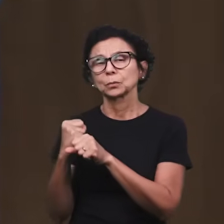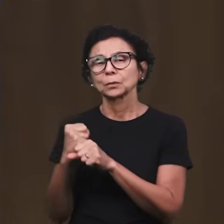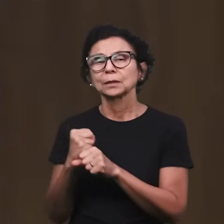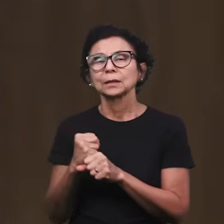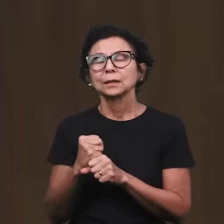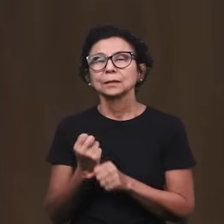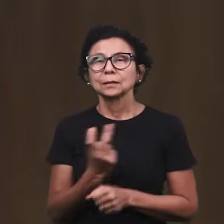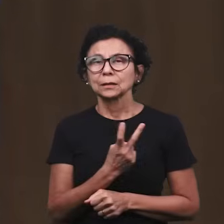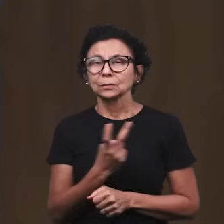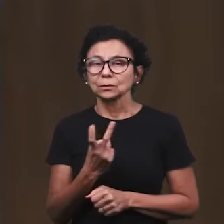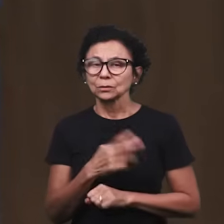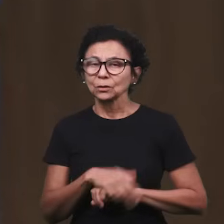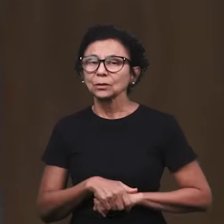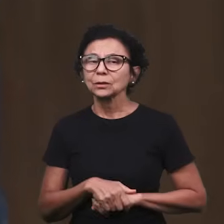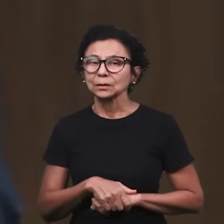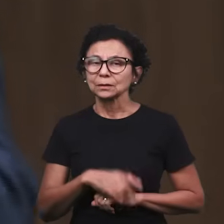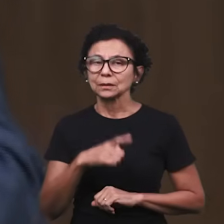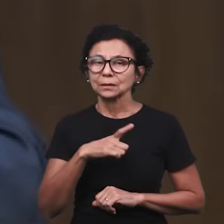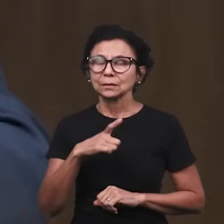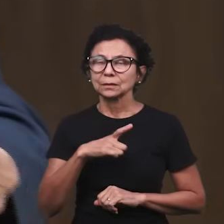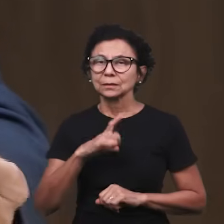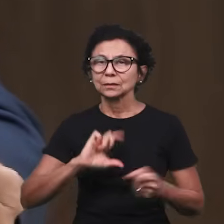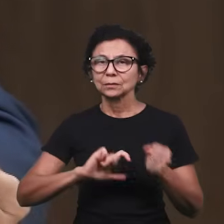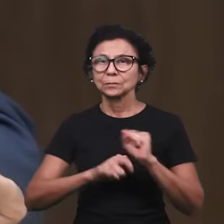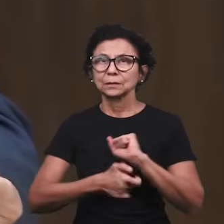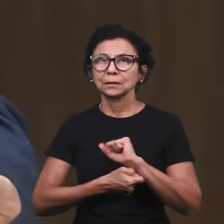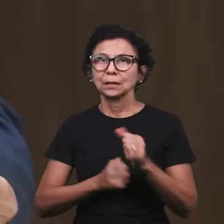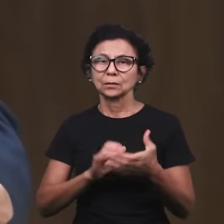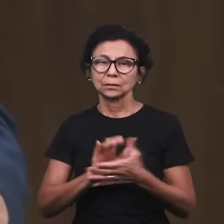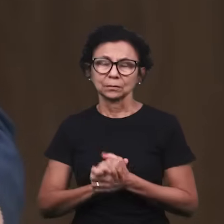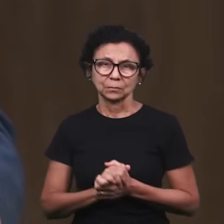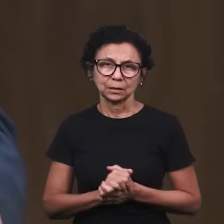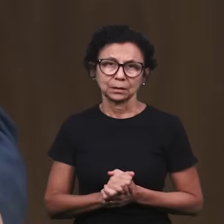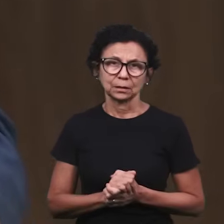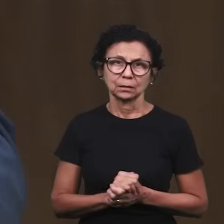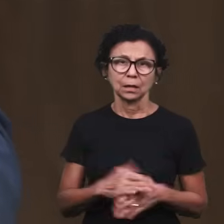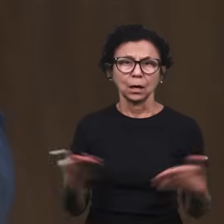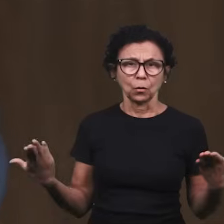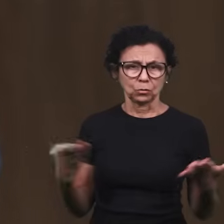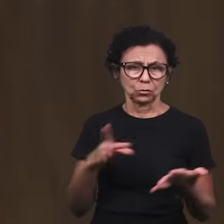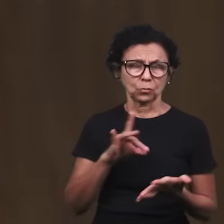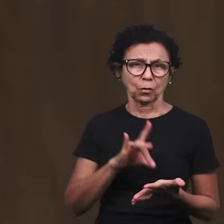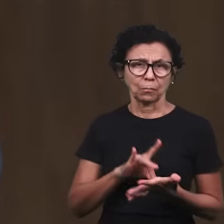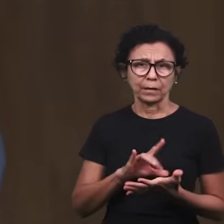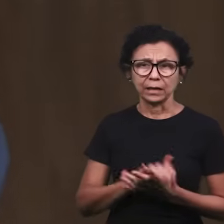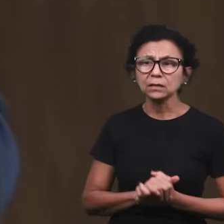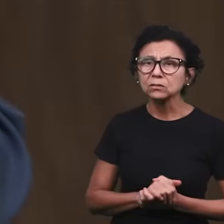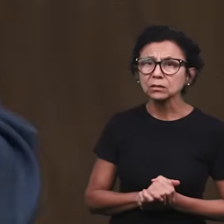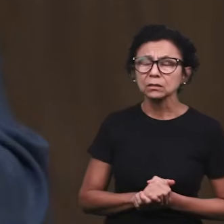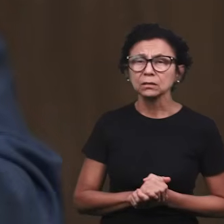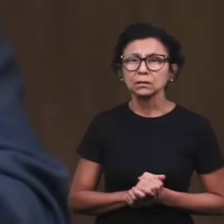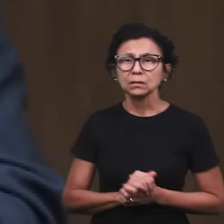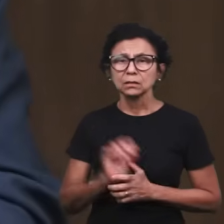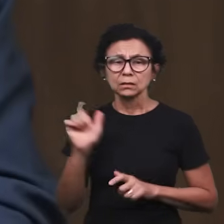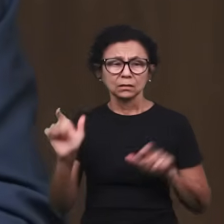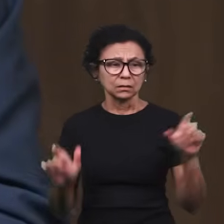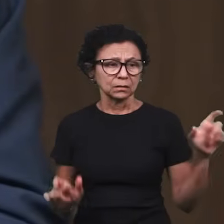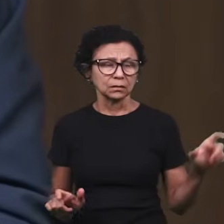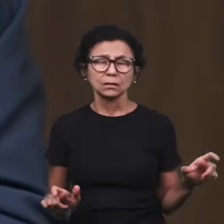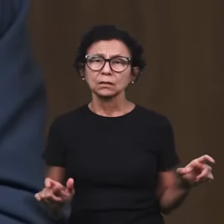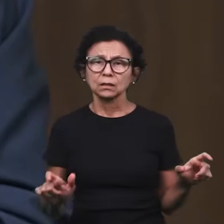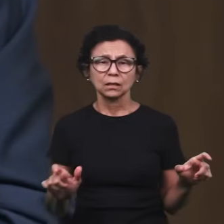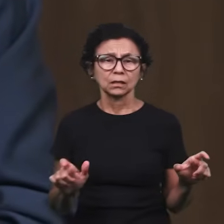conviver juntos. Descobriu o segredo. Porque quantos? Um não fica nem um ano. 2 anos. Você pega um casal